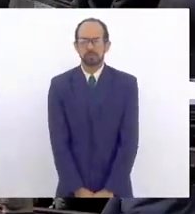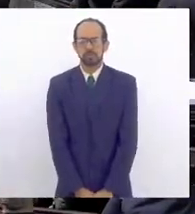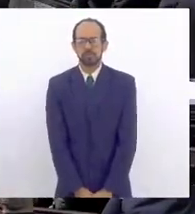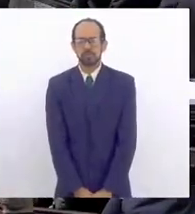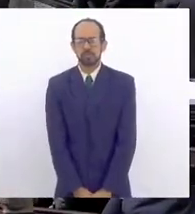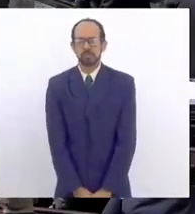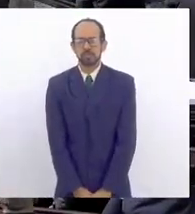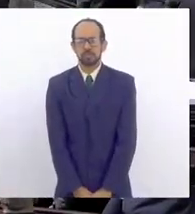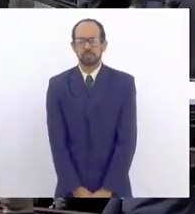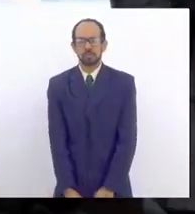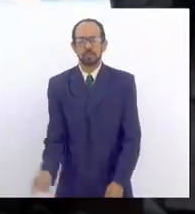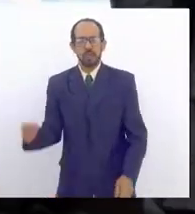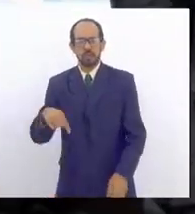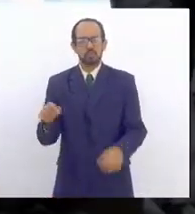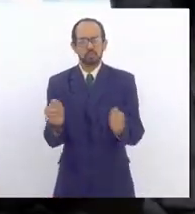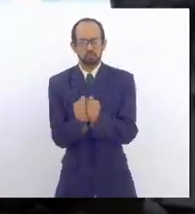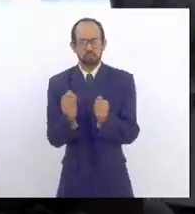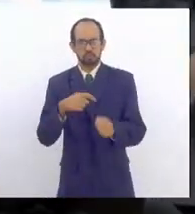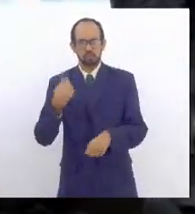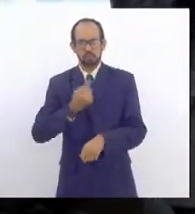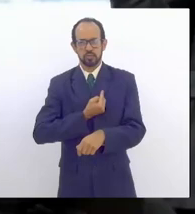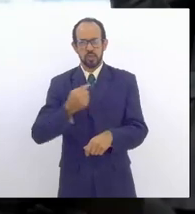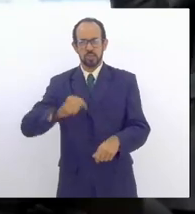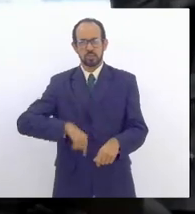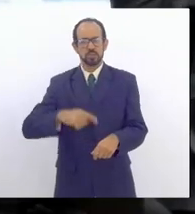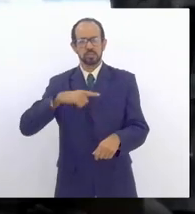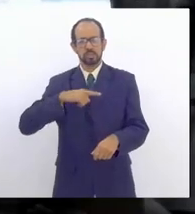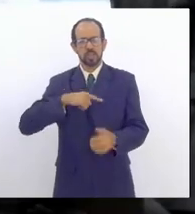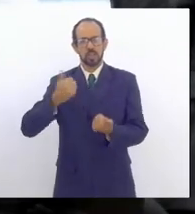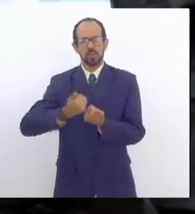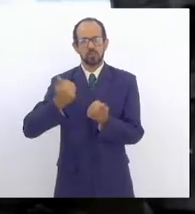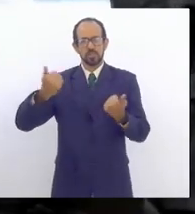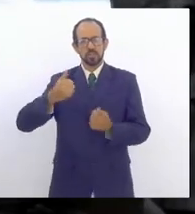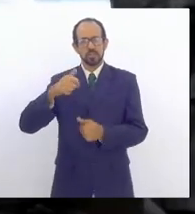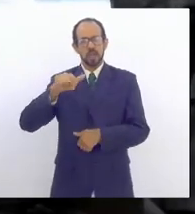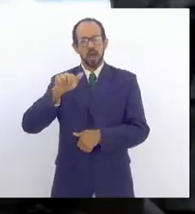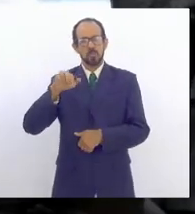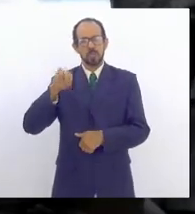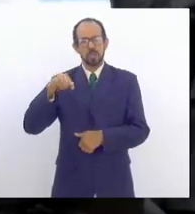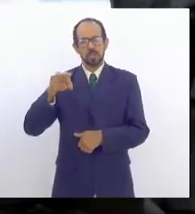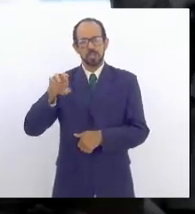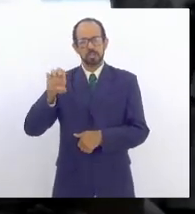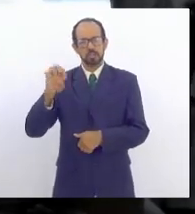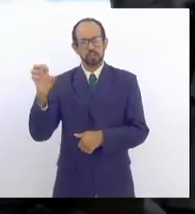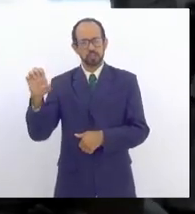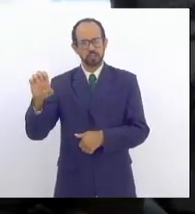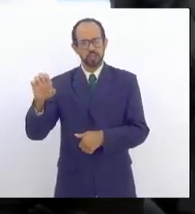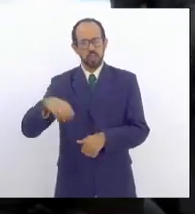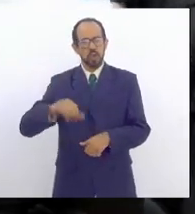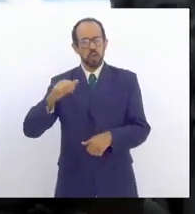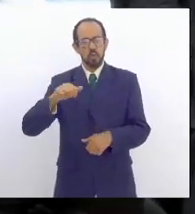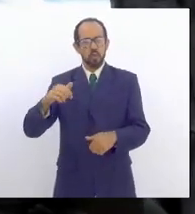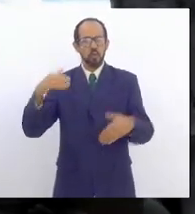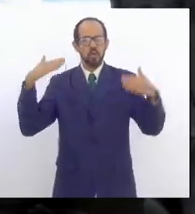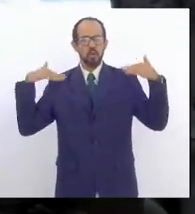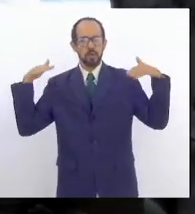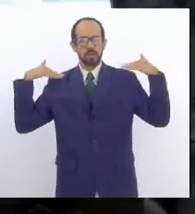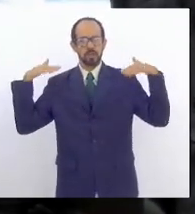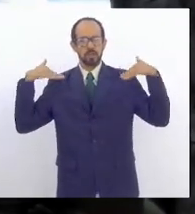Estão conosco o vice-almirante Eduardo Machado, comandante do 1º Distrito Naval,